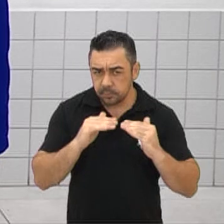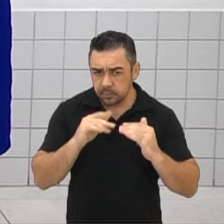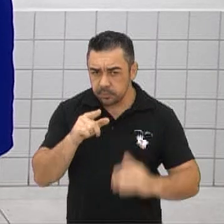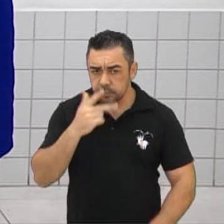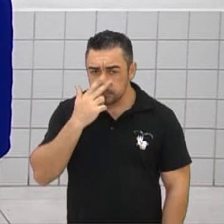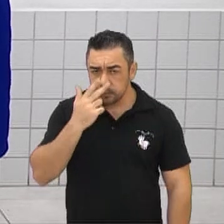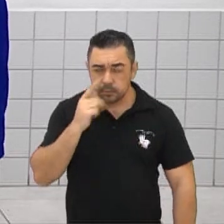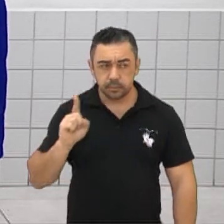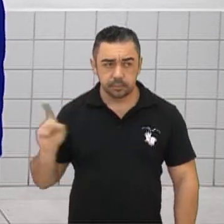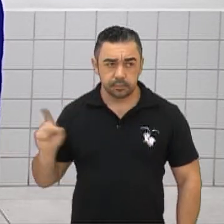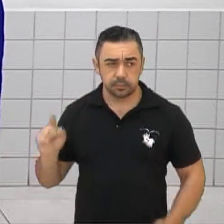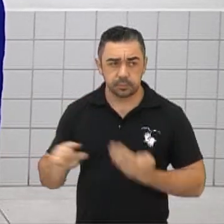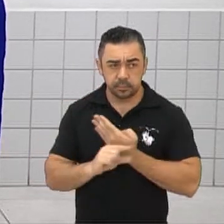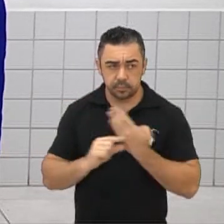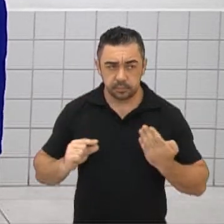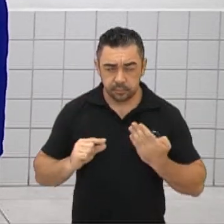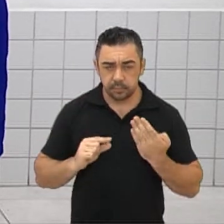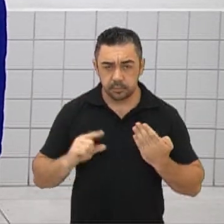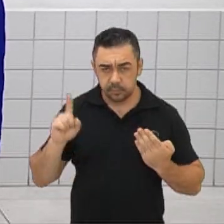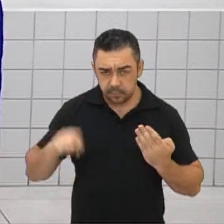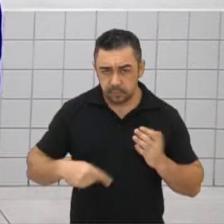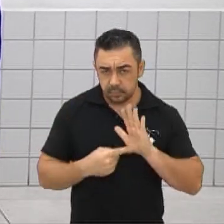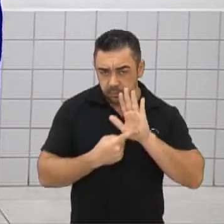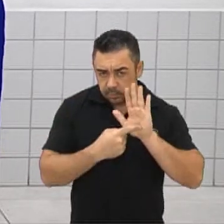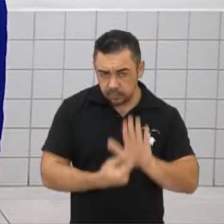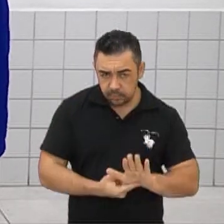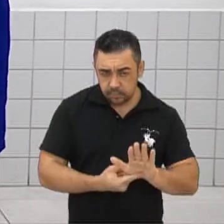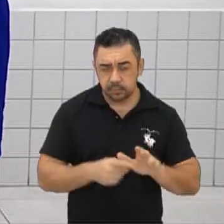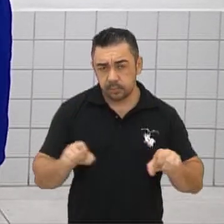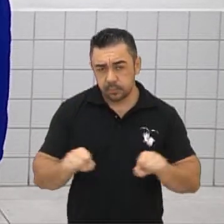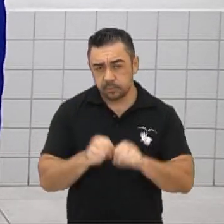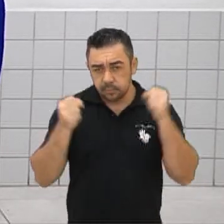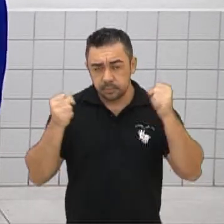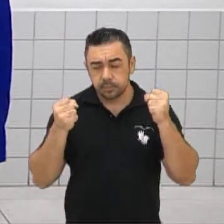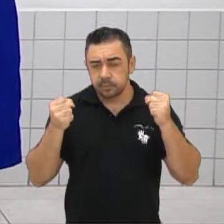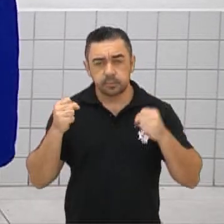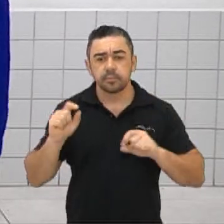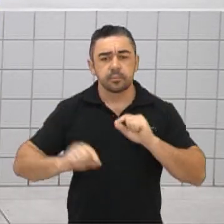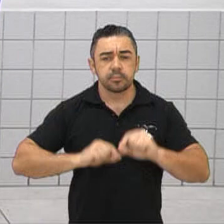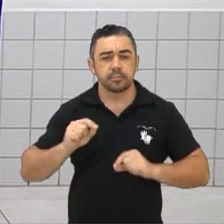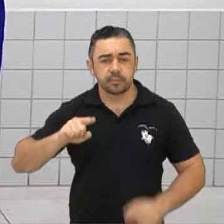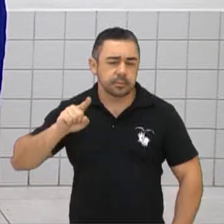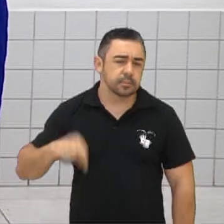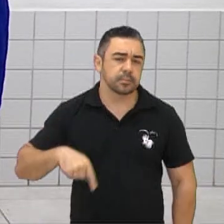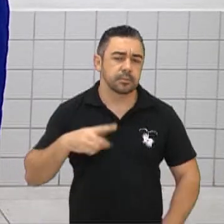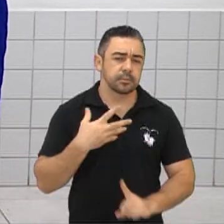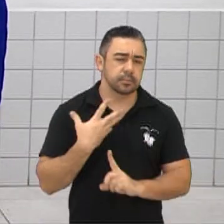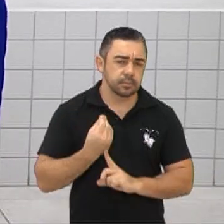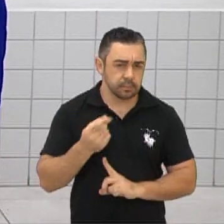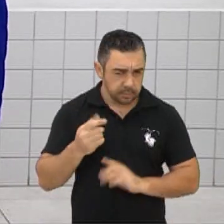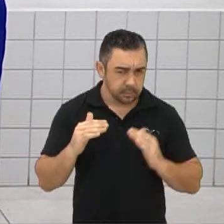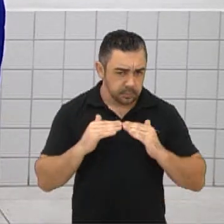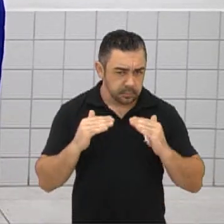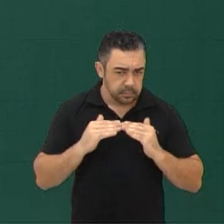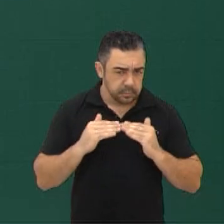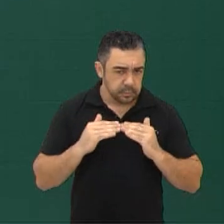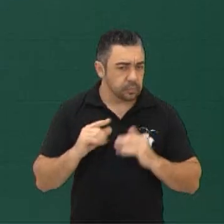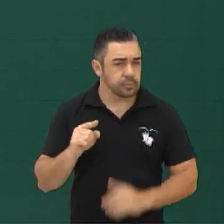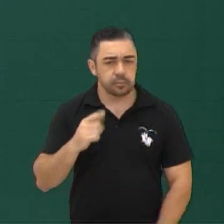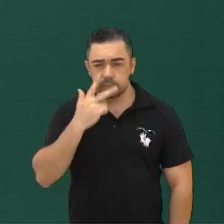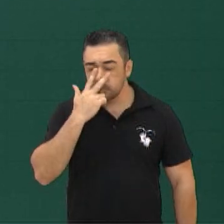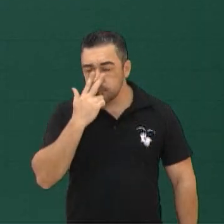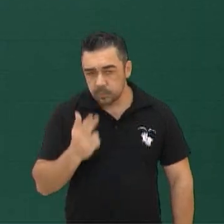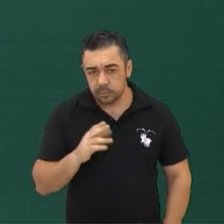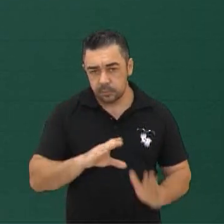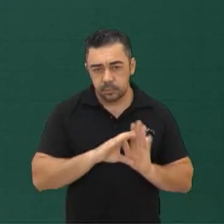ideia do Marcel Duchamp? Você concorda com a ideia que ele trouxe? De quebrar e romper com o que é arte? Você concorda com ele? O que você achou